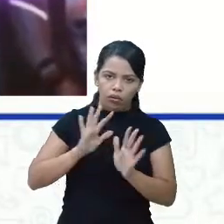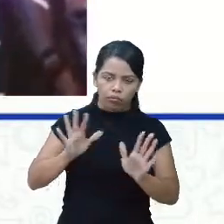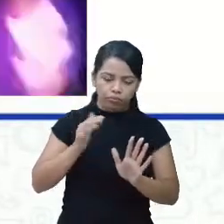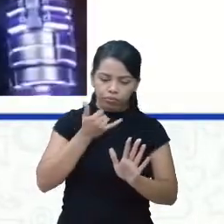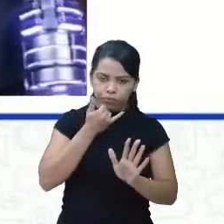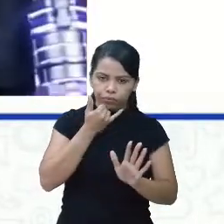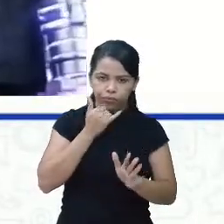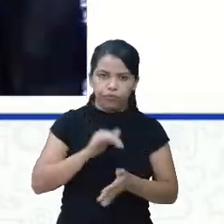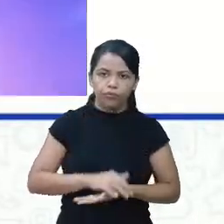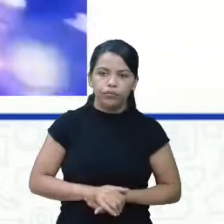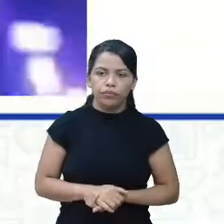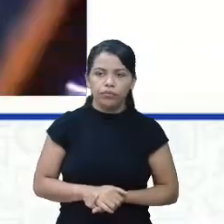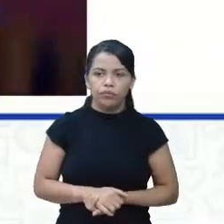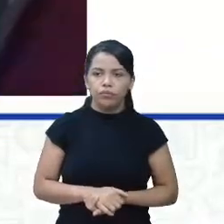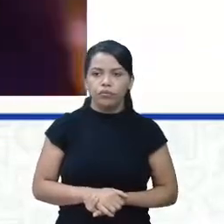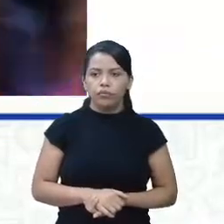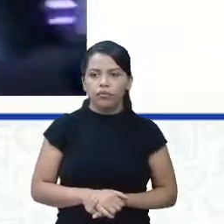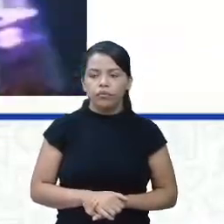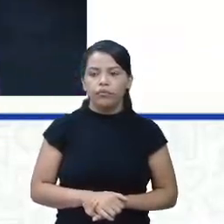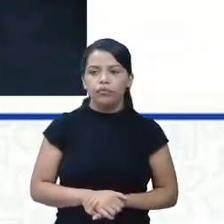Escapou.